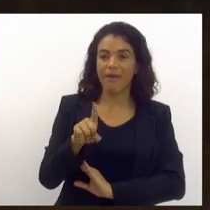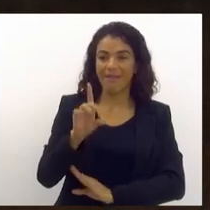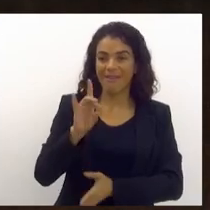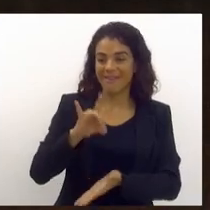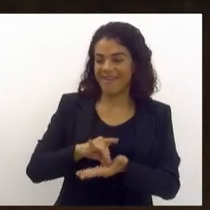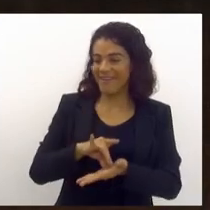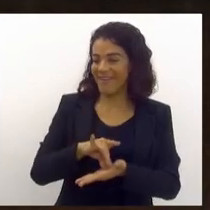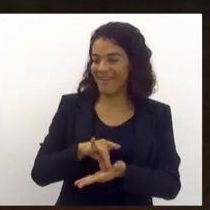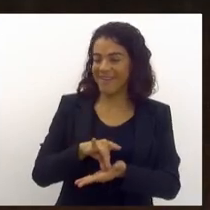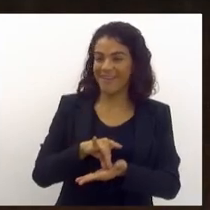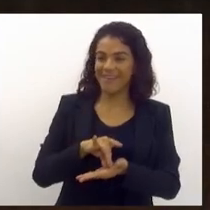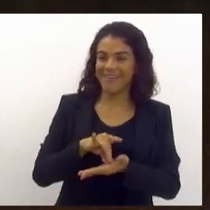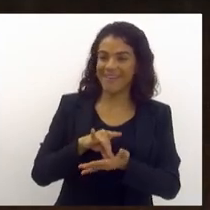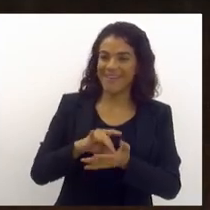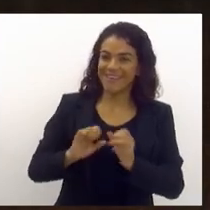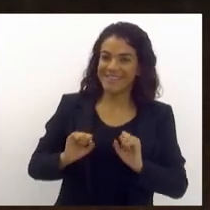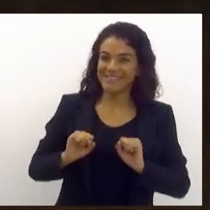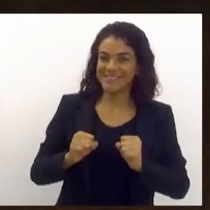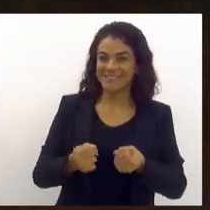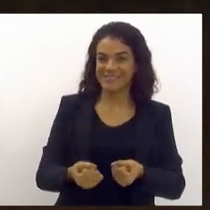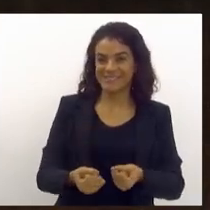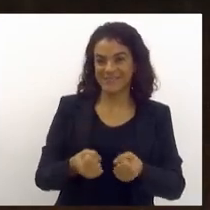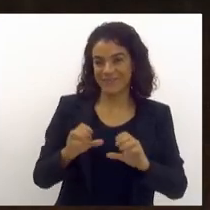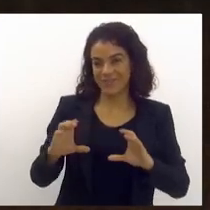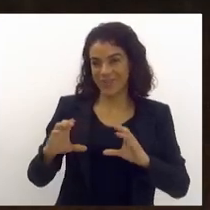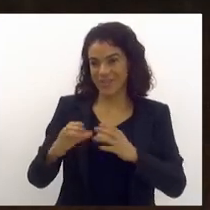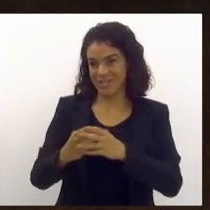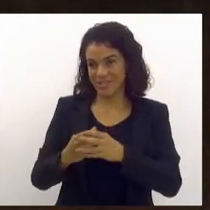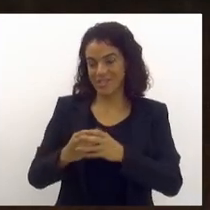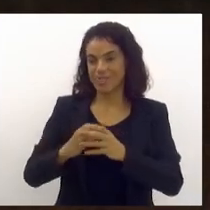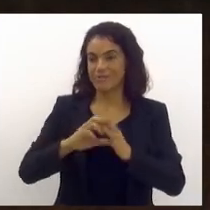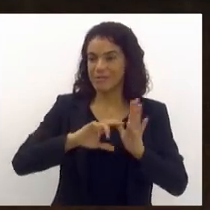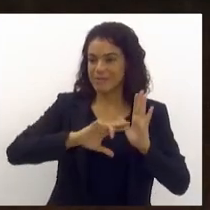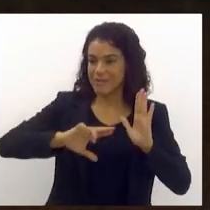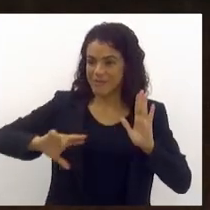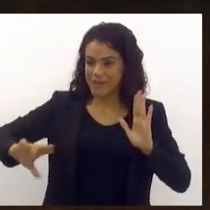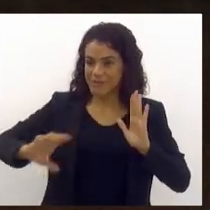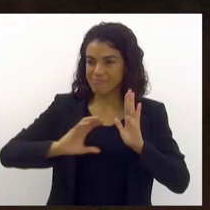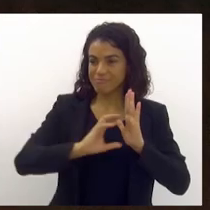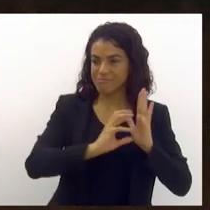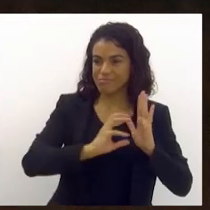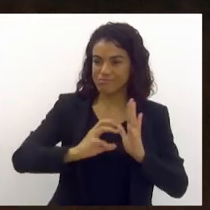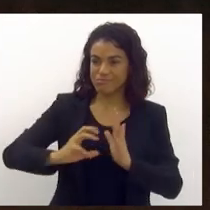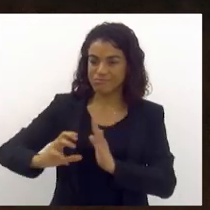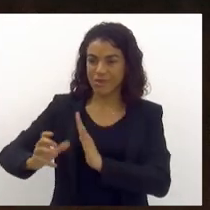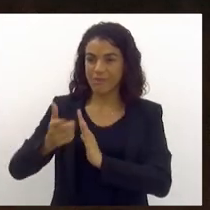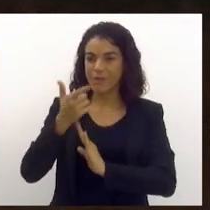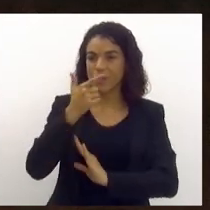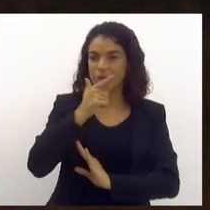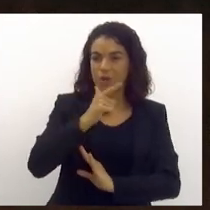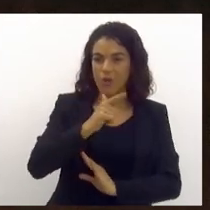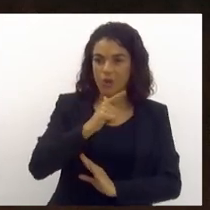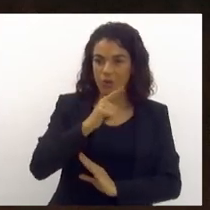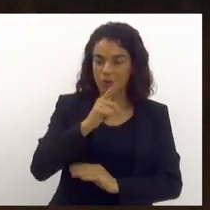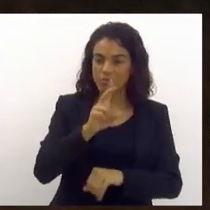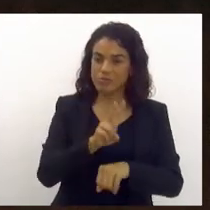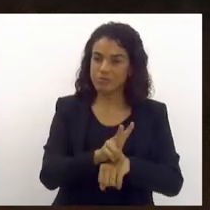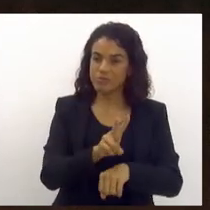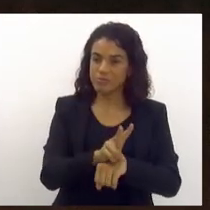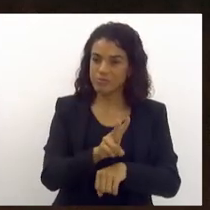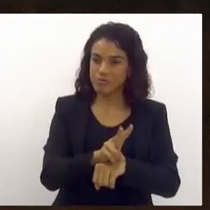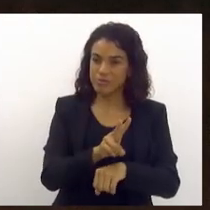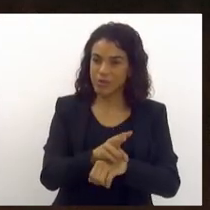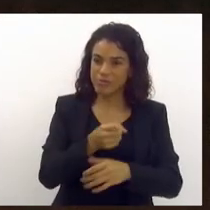realização de um esforço coletivo de diversas orientações ideológicas de diversas bancadas que conseguiram preservar o